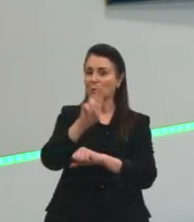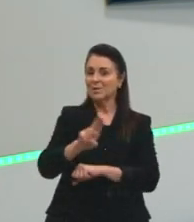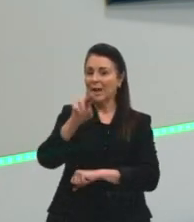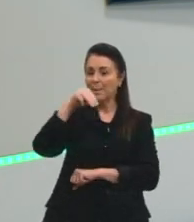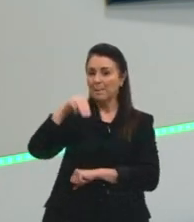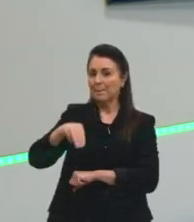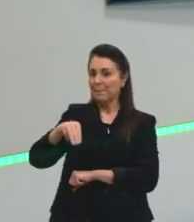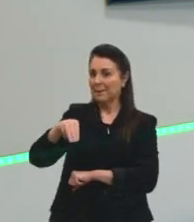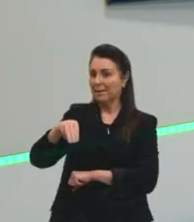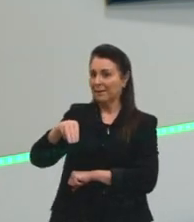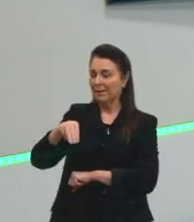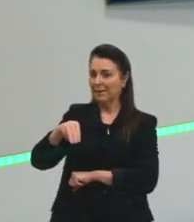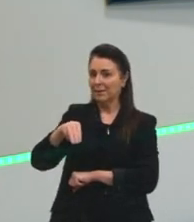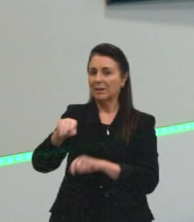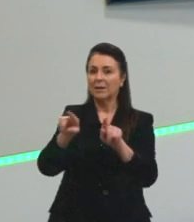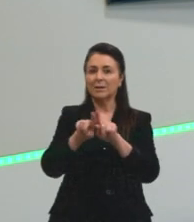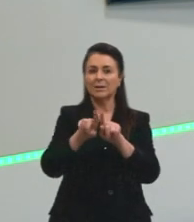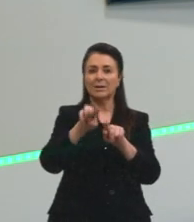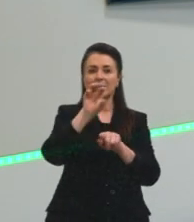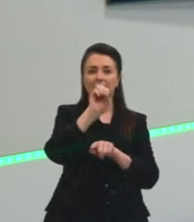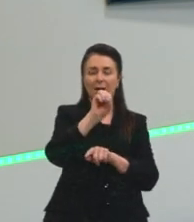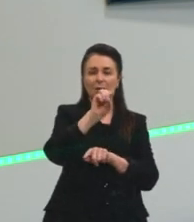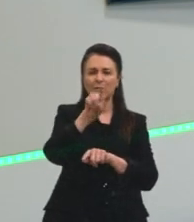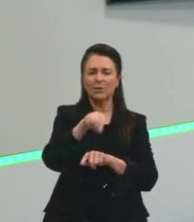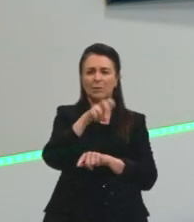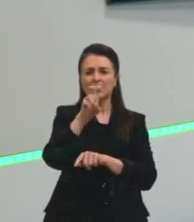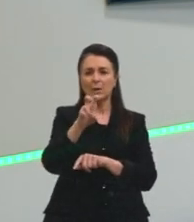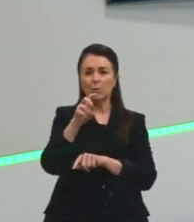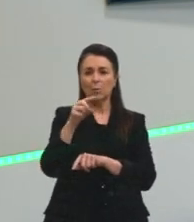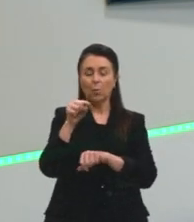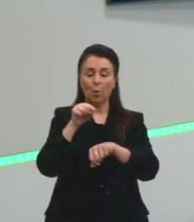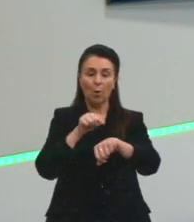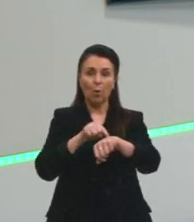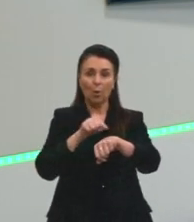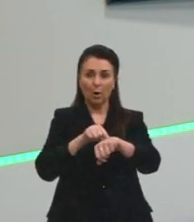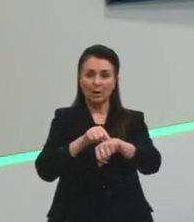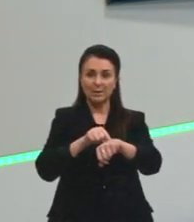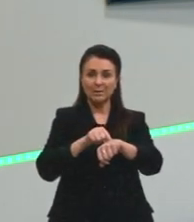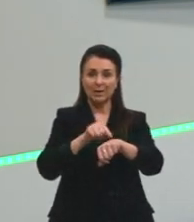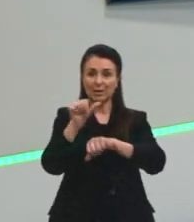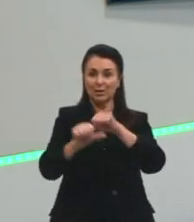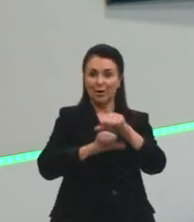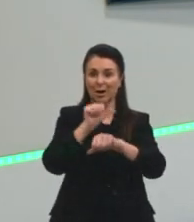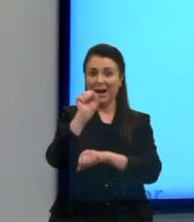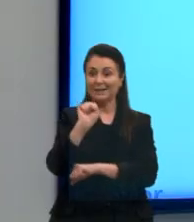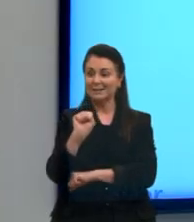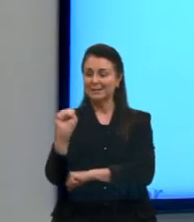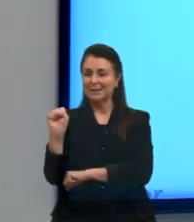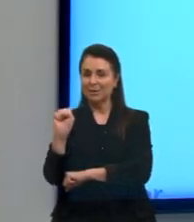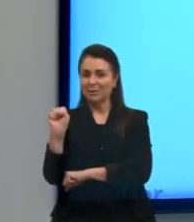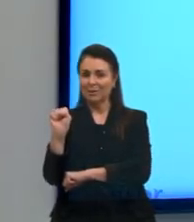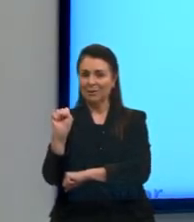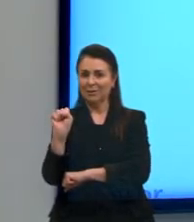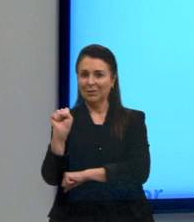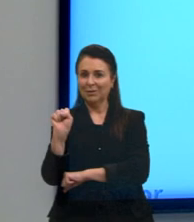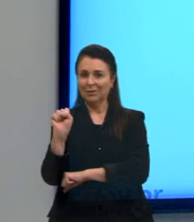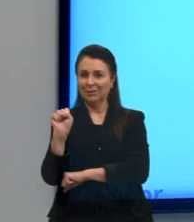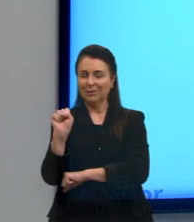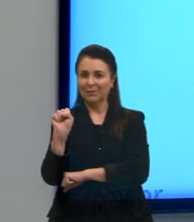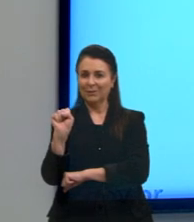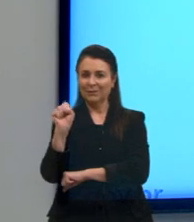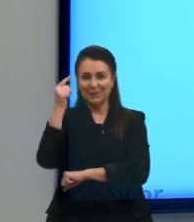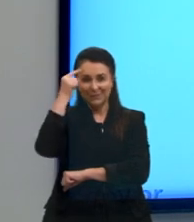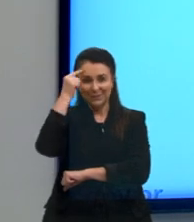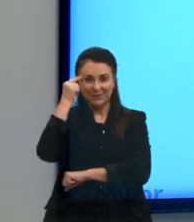como converte também 0,5 horas para segundos bom Então como que a gente pode fazer isso a gente